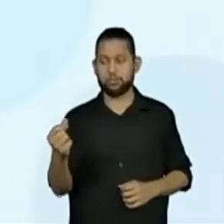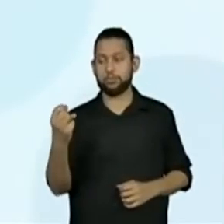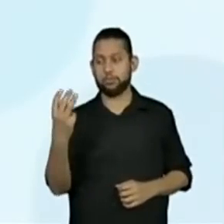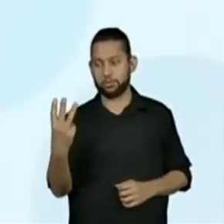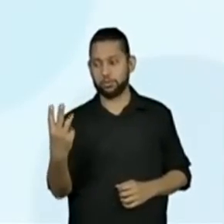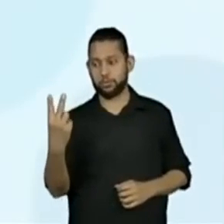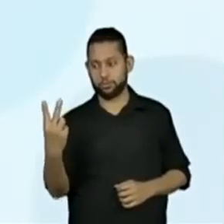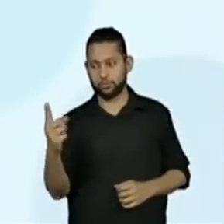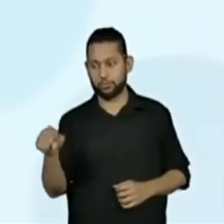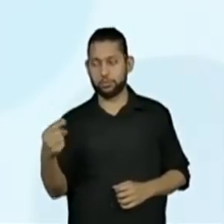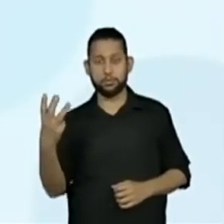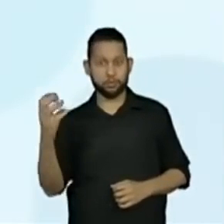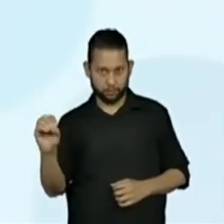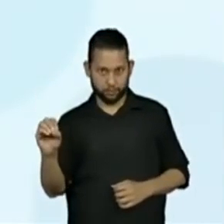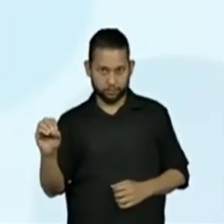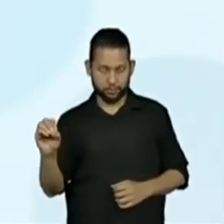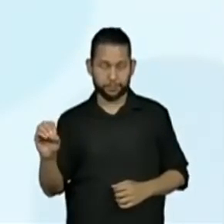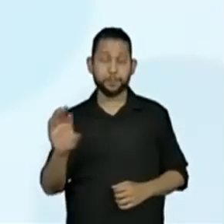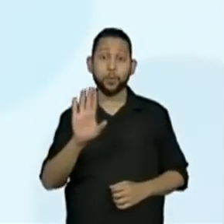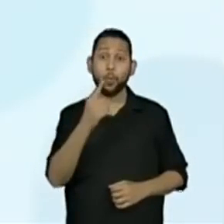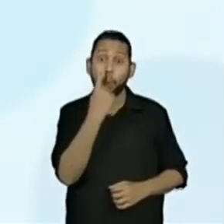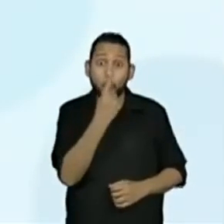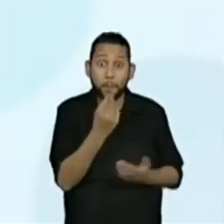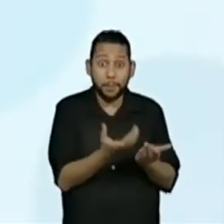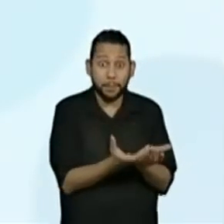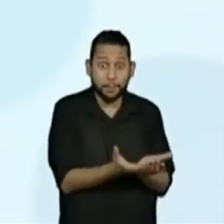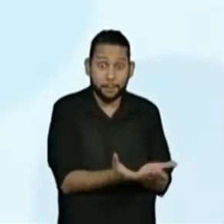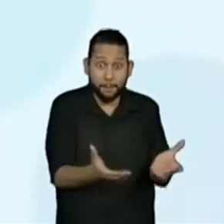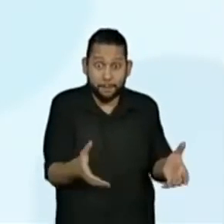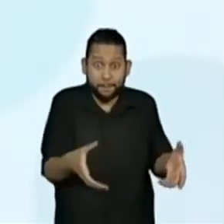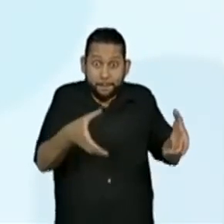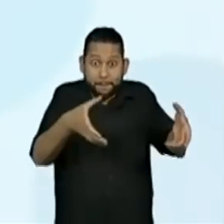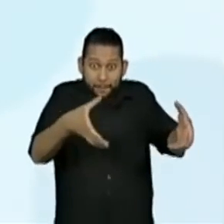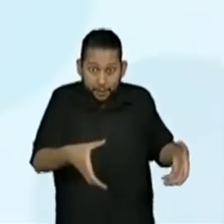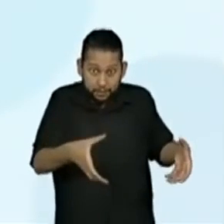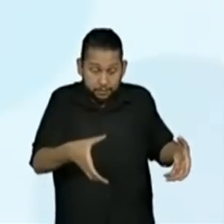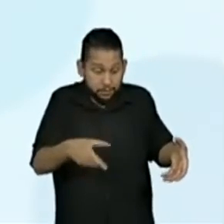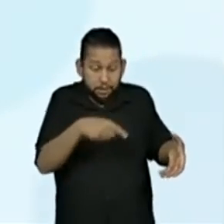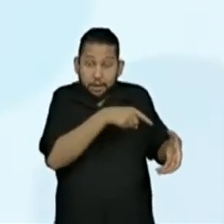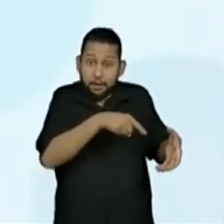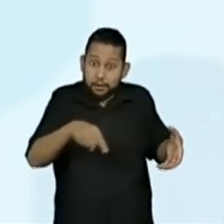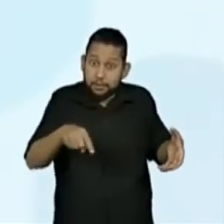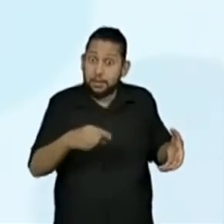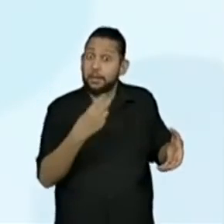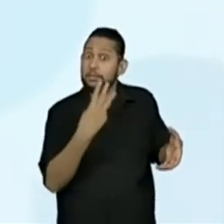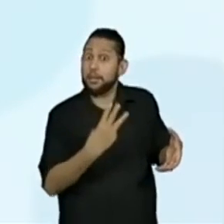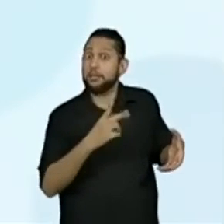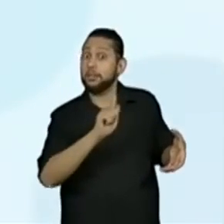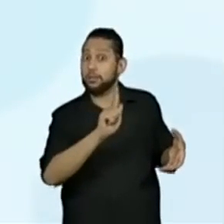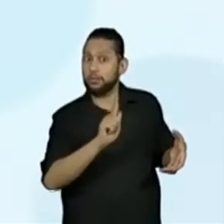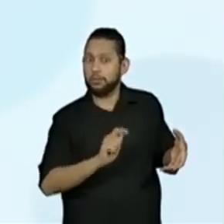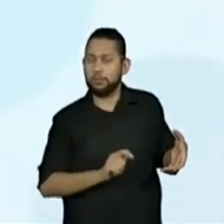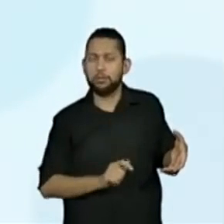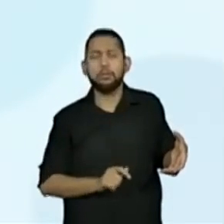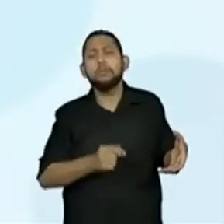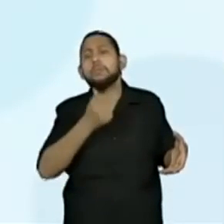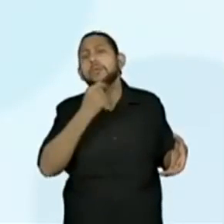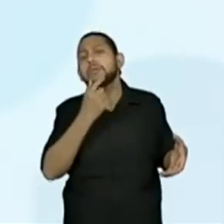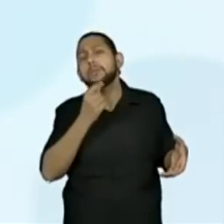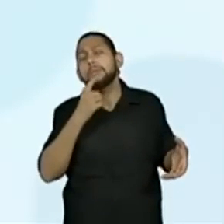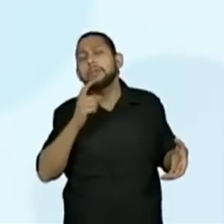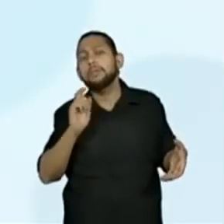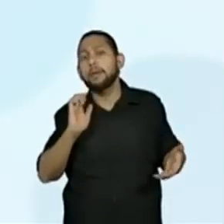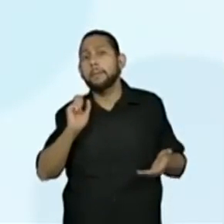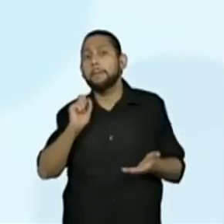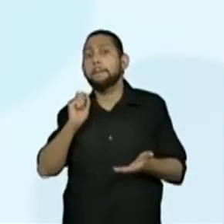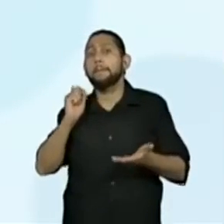e 31 peças de mussarela tem 3 kg quantos senhor